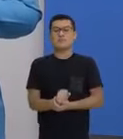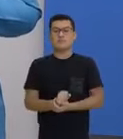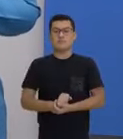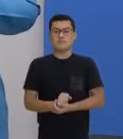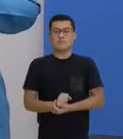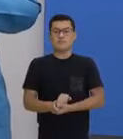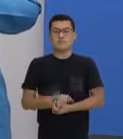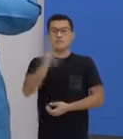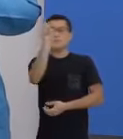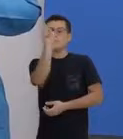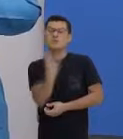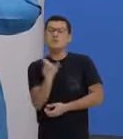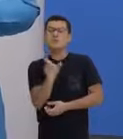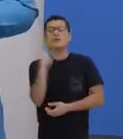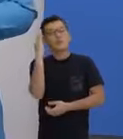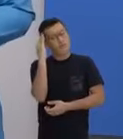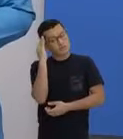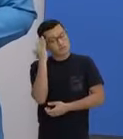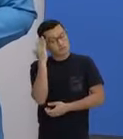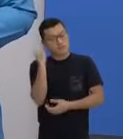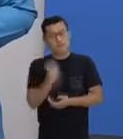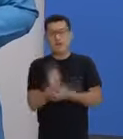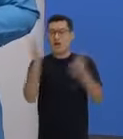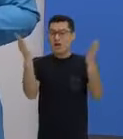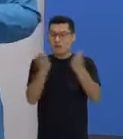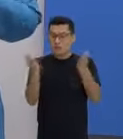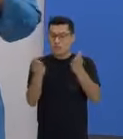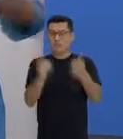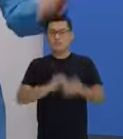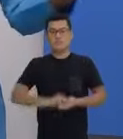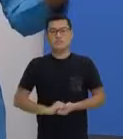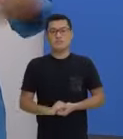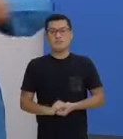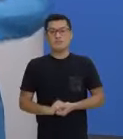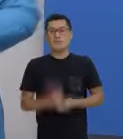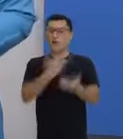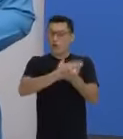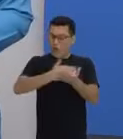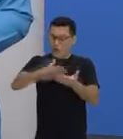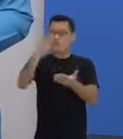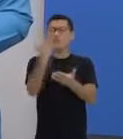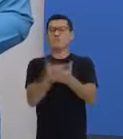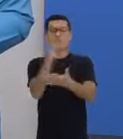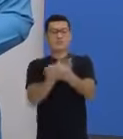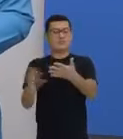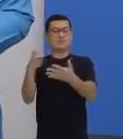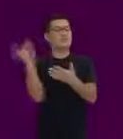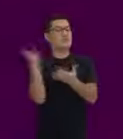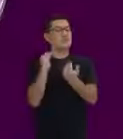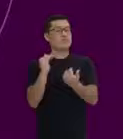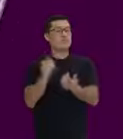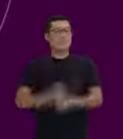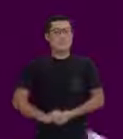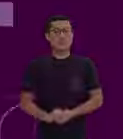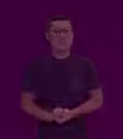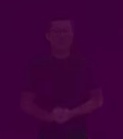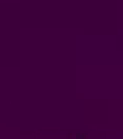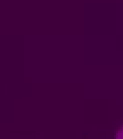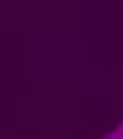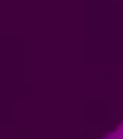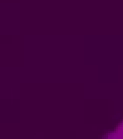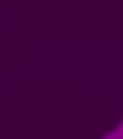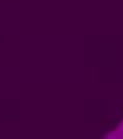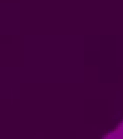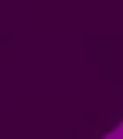forma de você ser entendido e agora que começa a aula de arte vamos lá ó